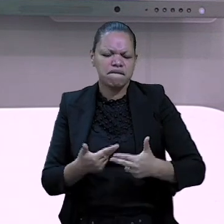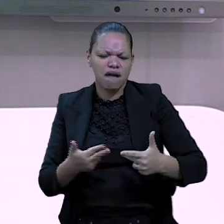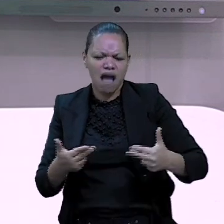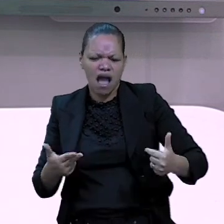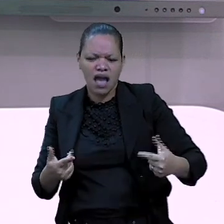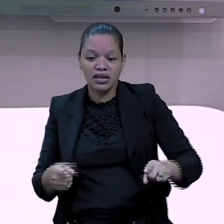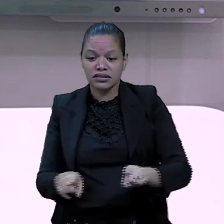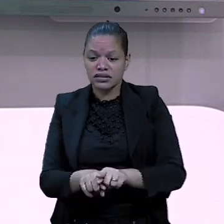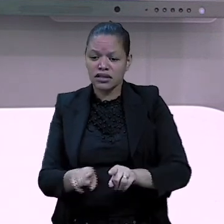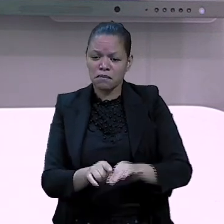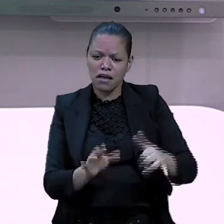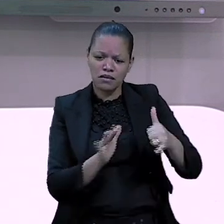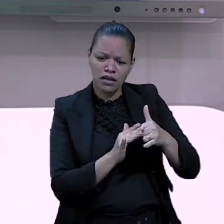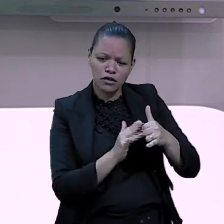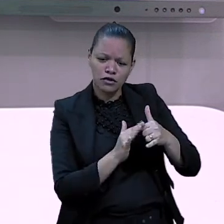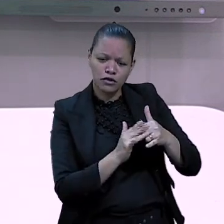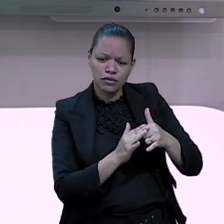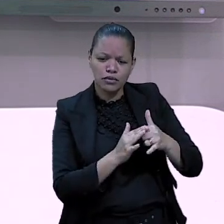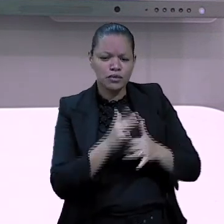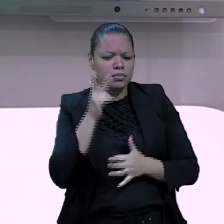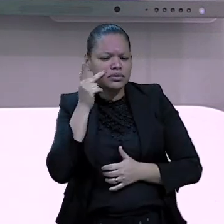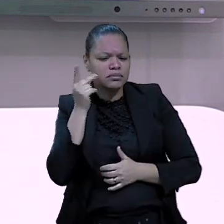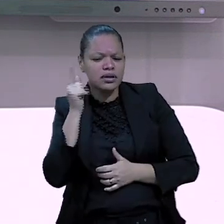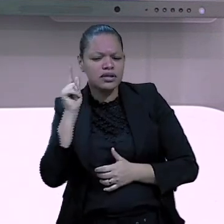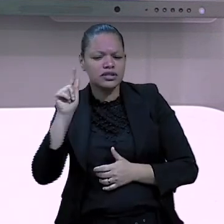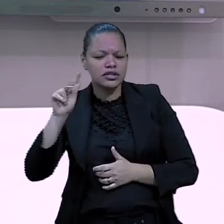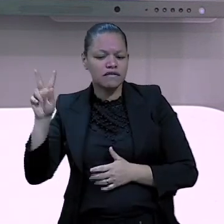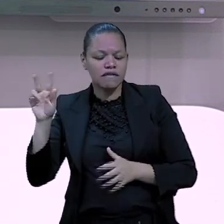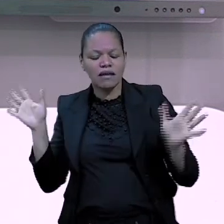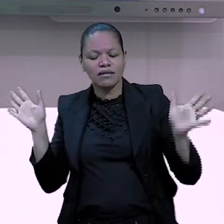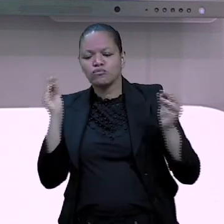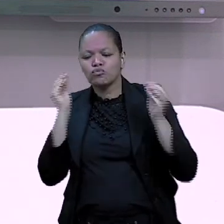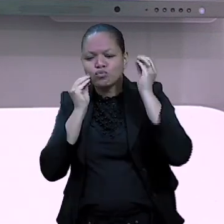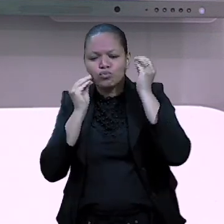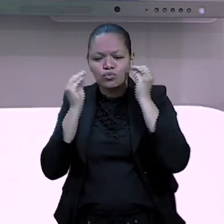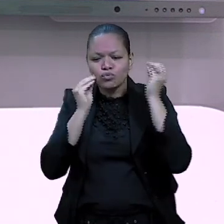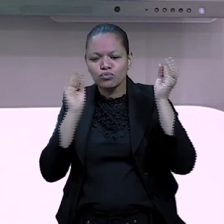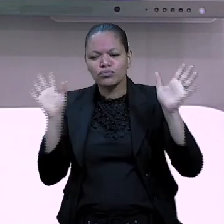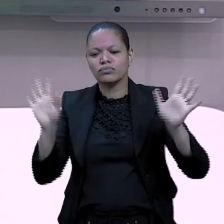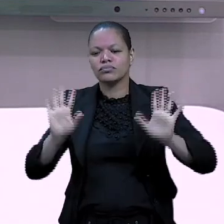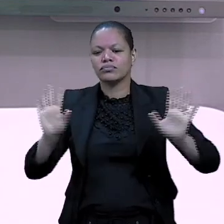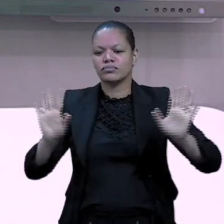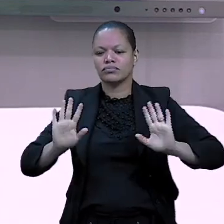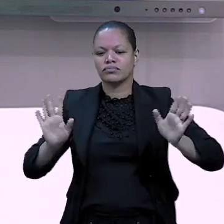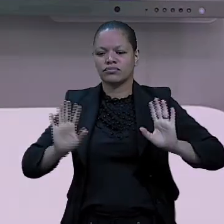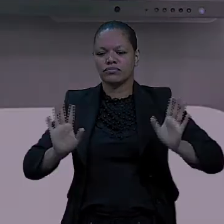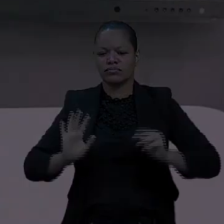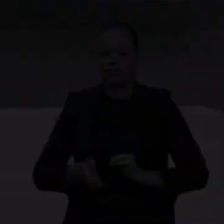nosso canal do YouTube SMED GV, ó. Beijo no coração e até a próxima aula!